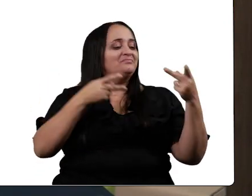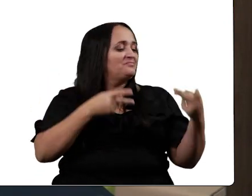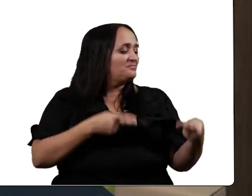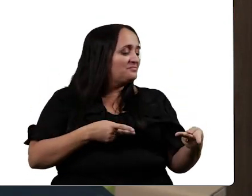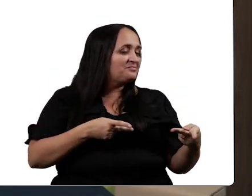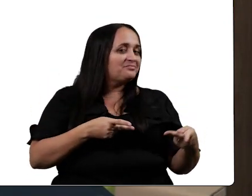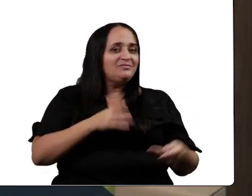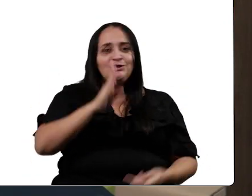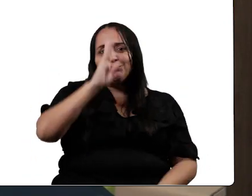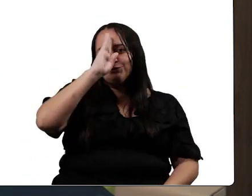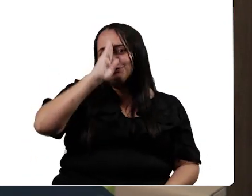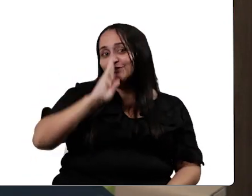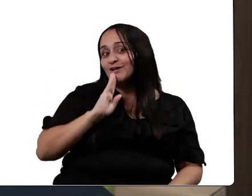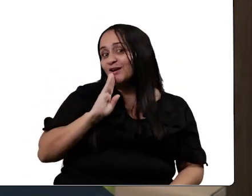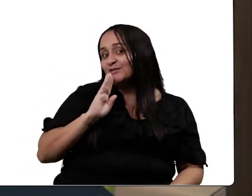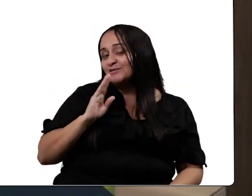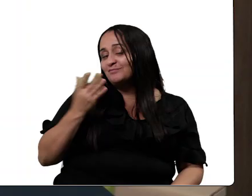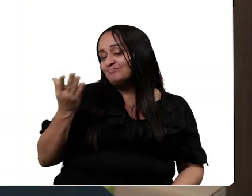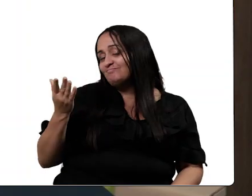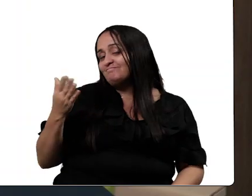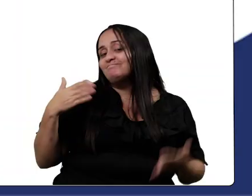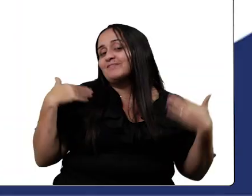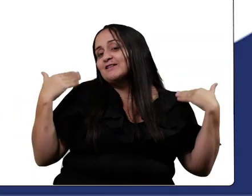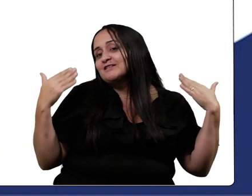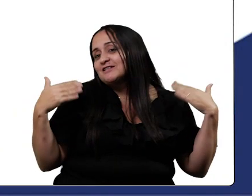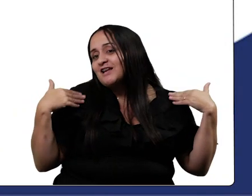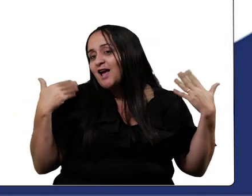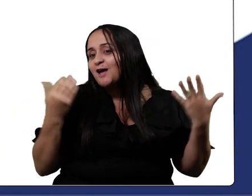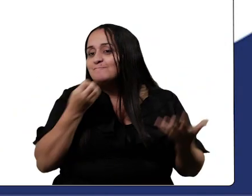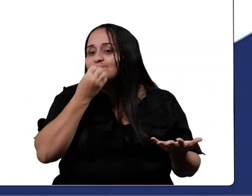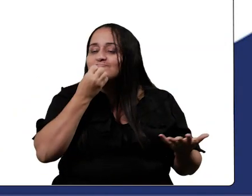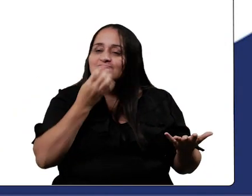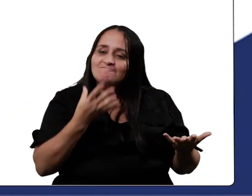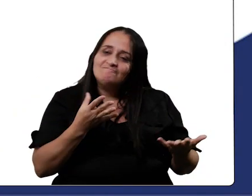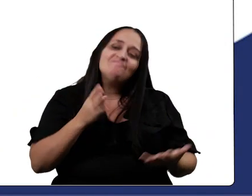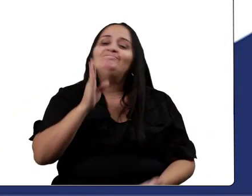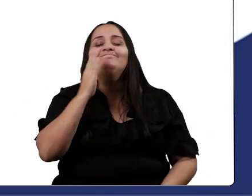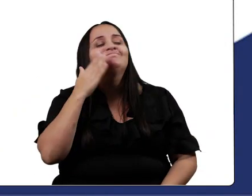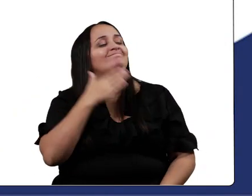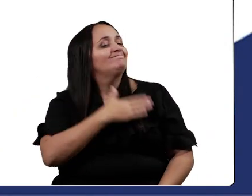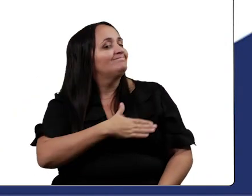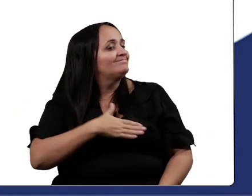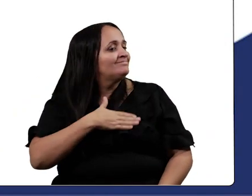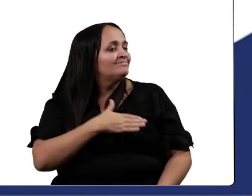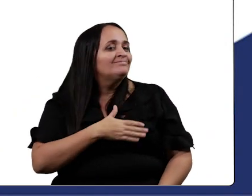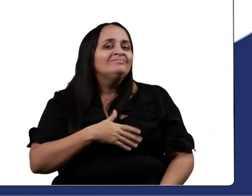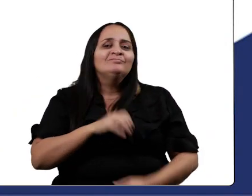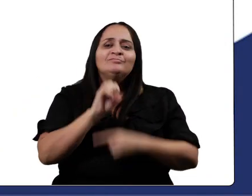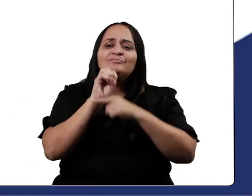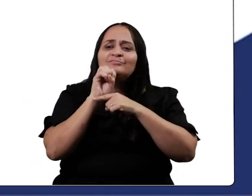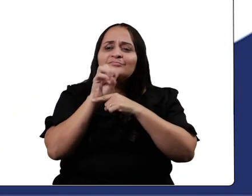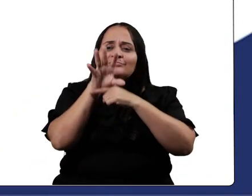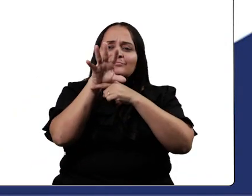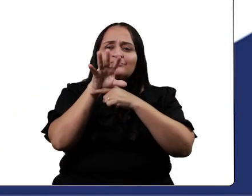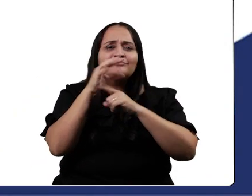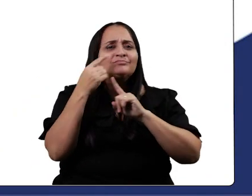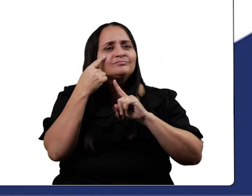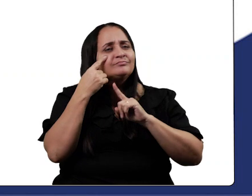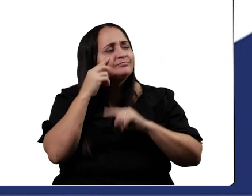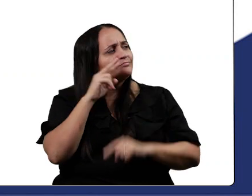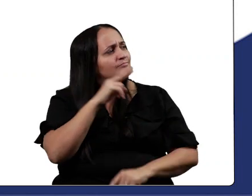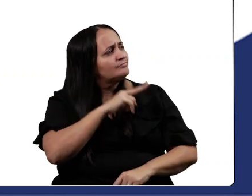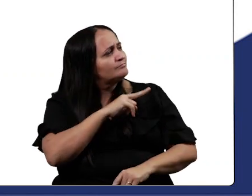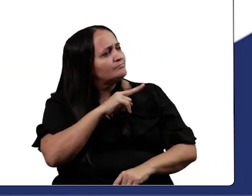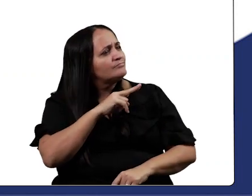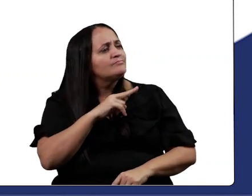se informa, né? E se diverte. Pois é, então eu achei essa publicidade aqui que